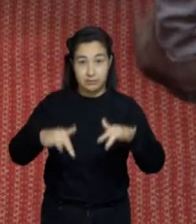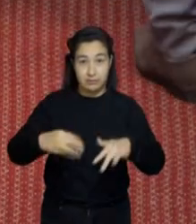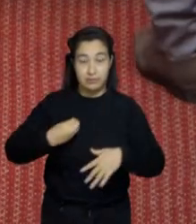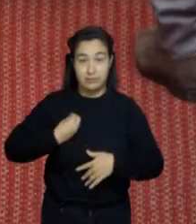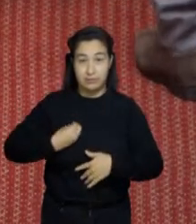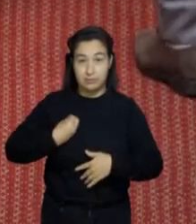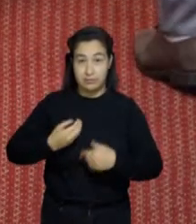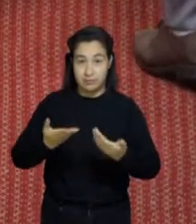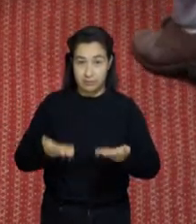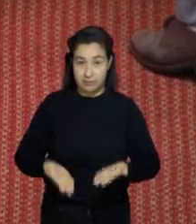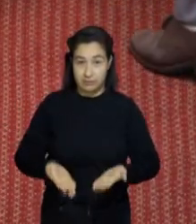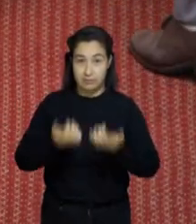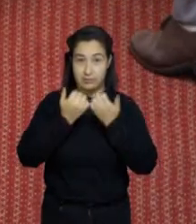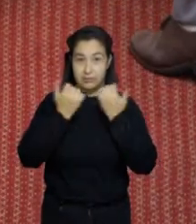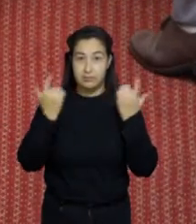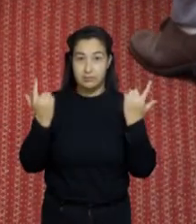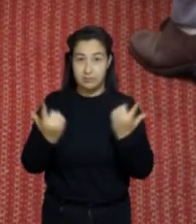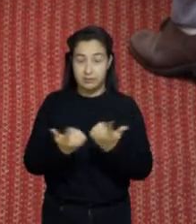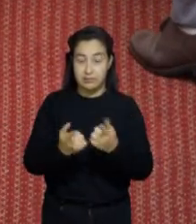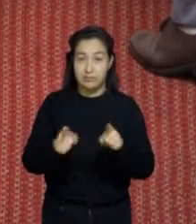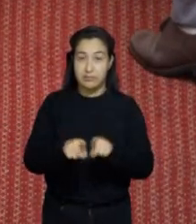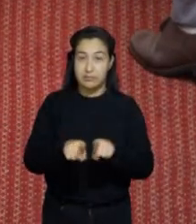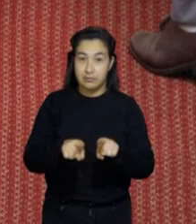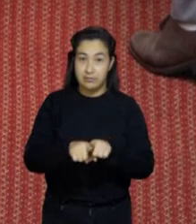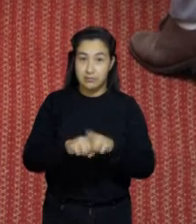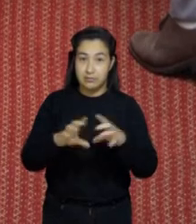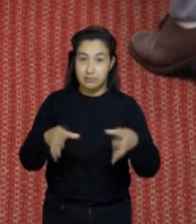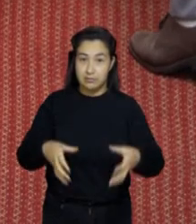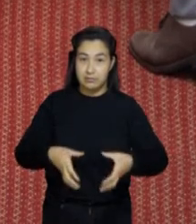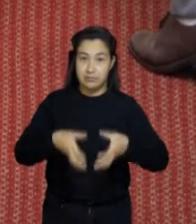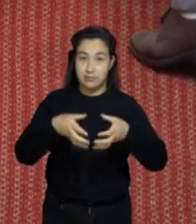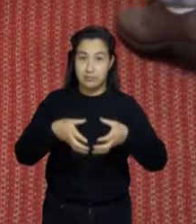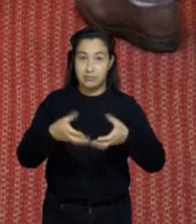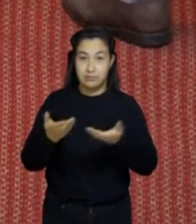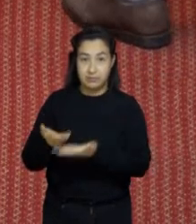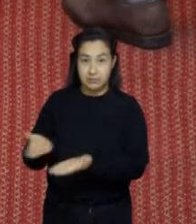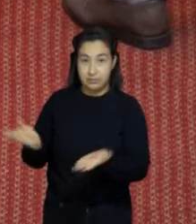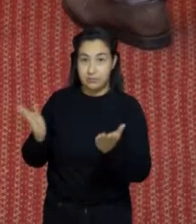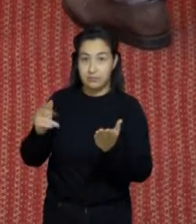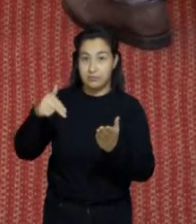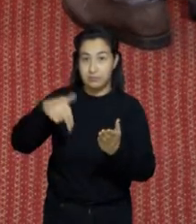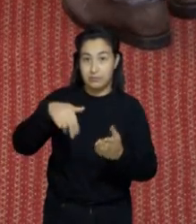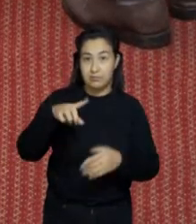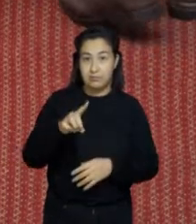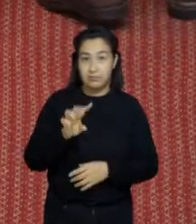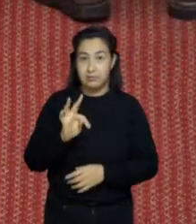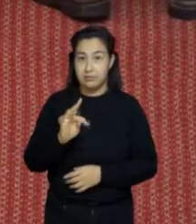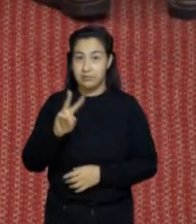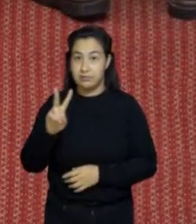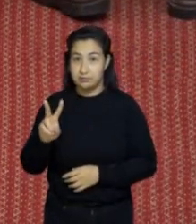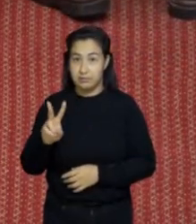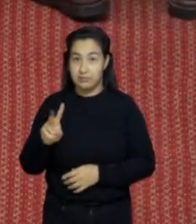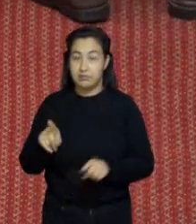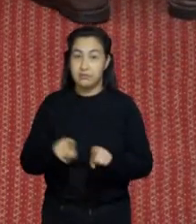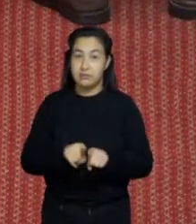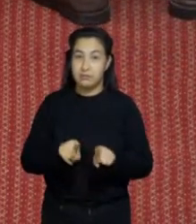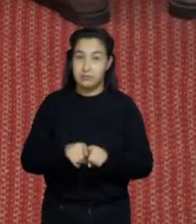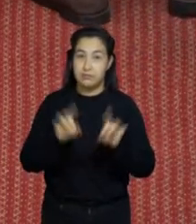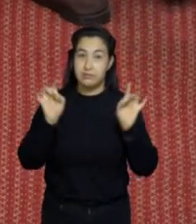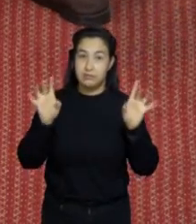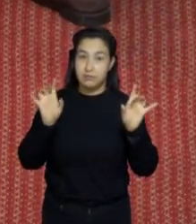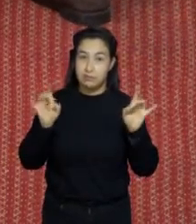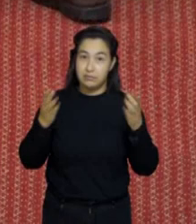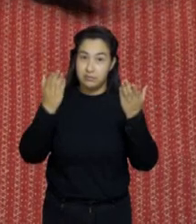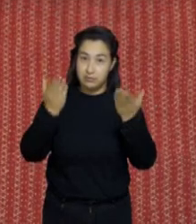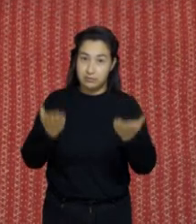formam e contribuem com o Grupo ND, os seus colaboradores, e de maneira especial o seu presidente, Marcelo